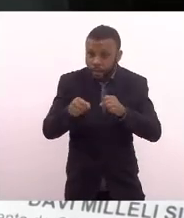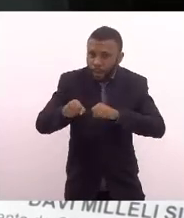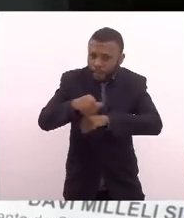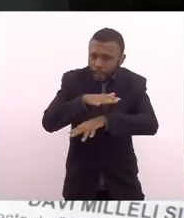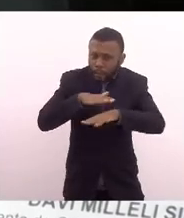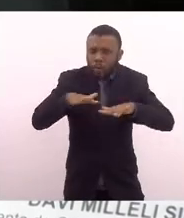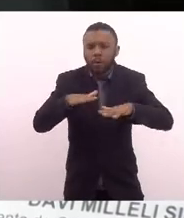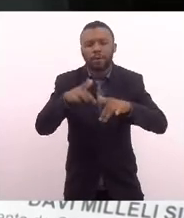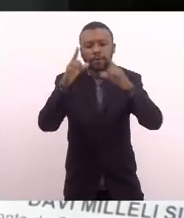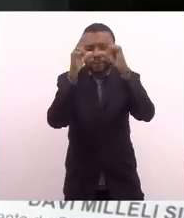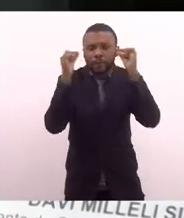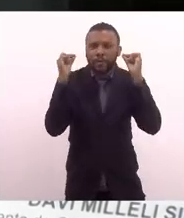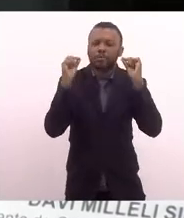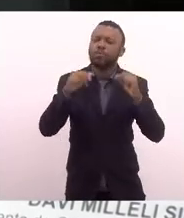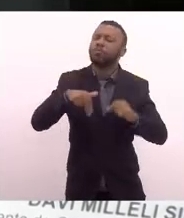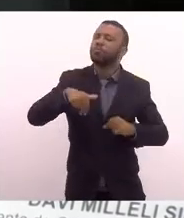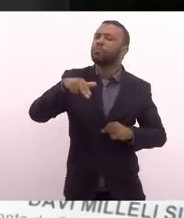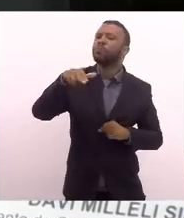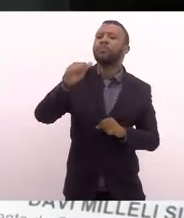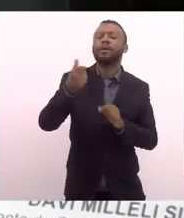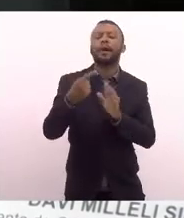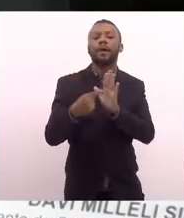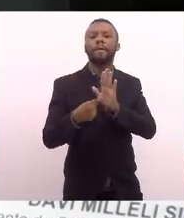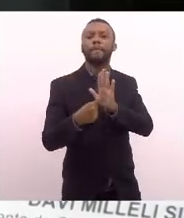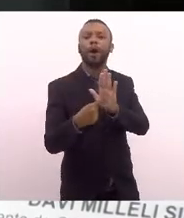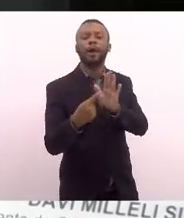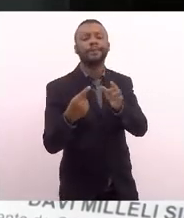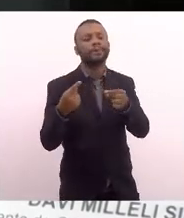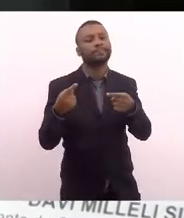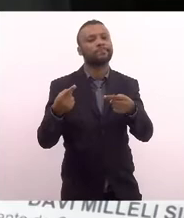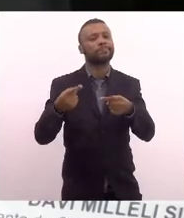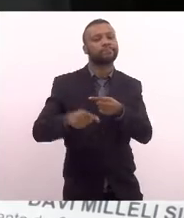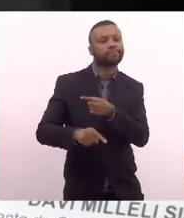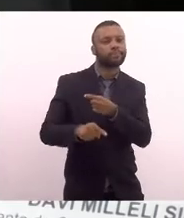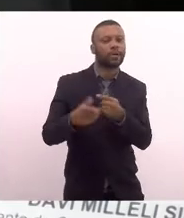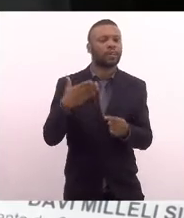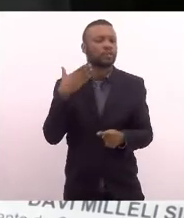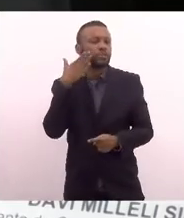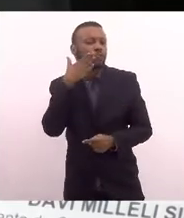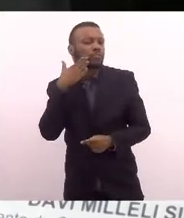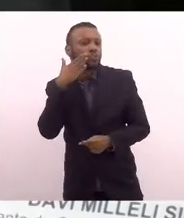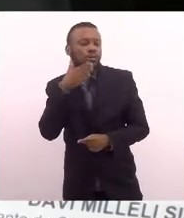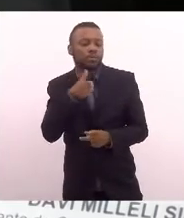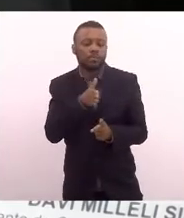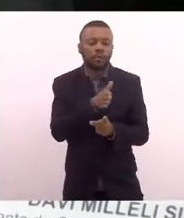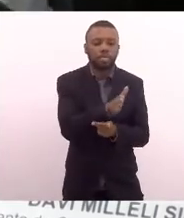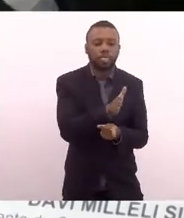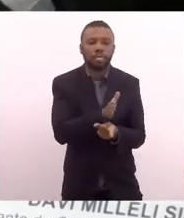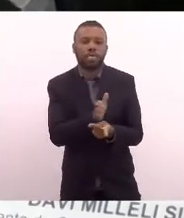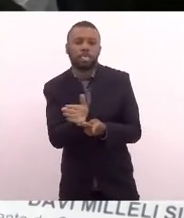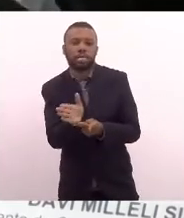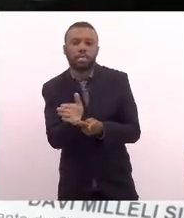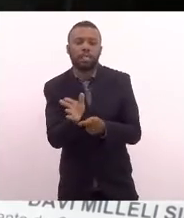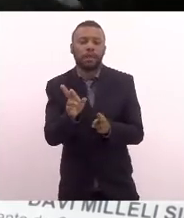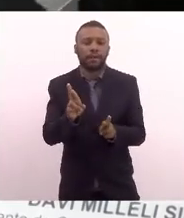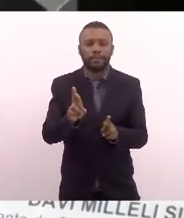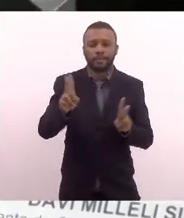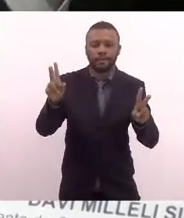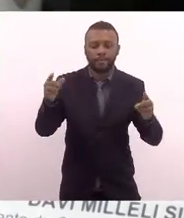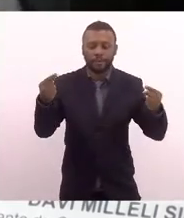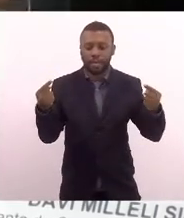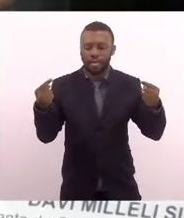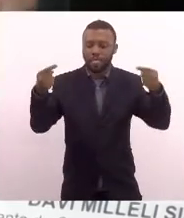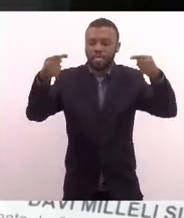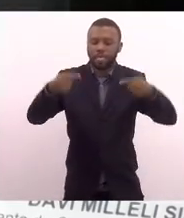em momento nenhum, coloca contradição, dicotomia, diferença,